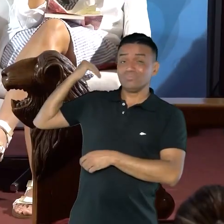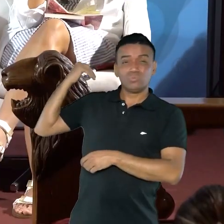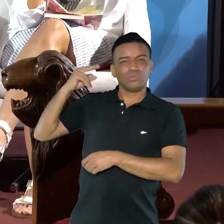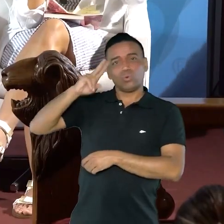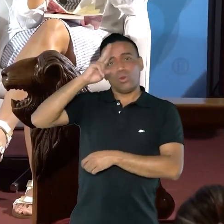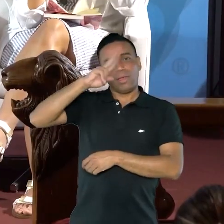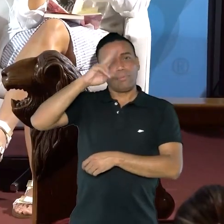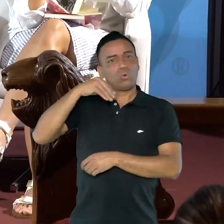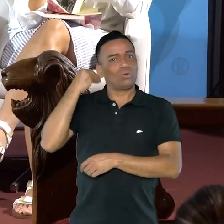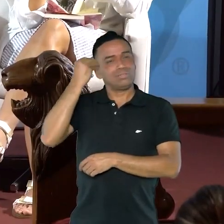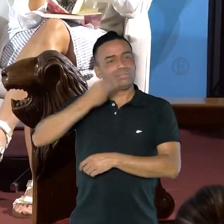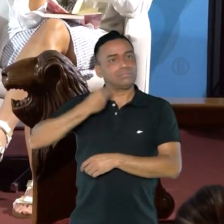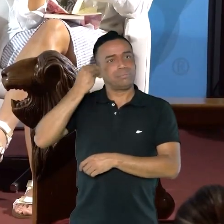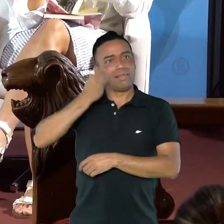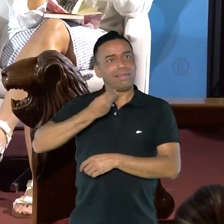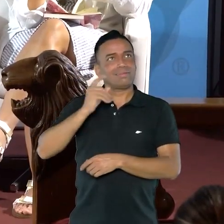que